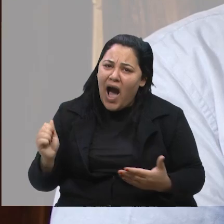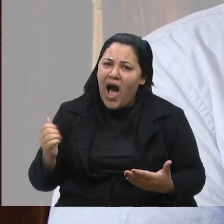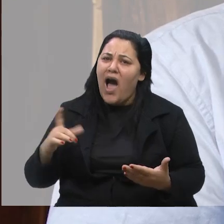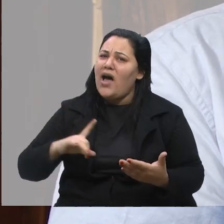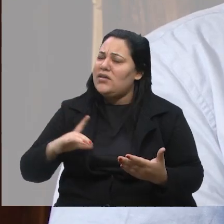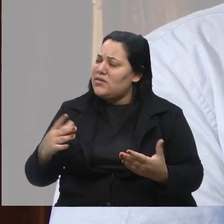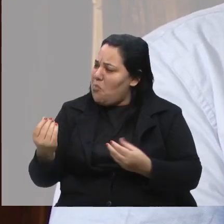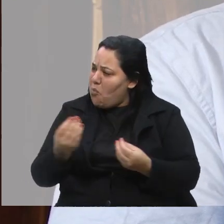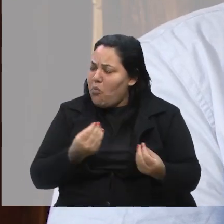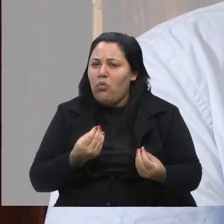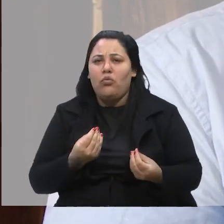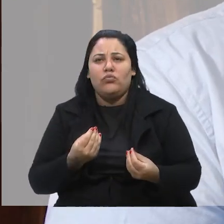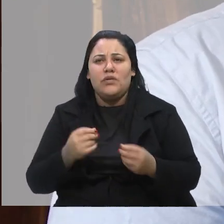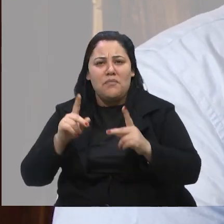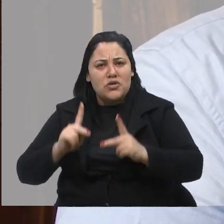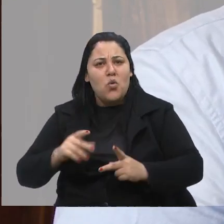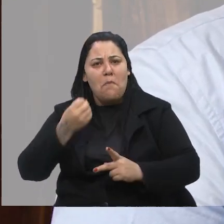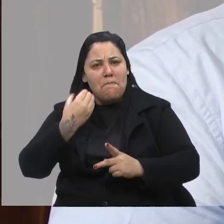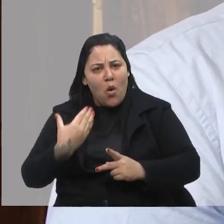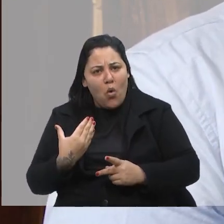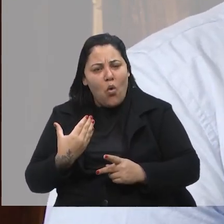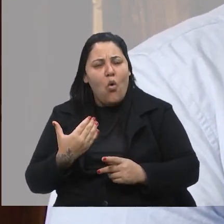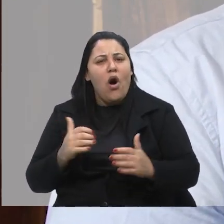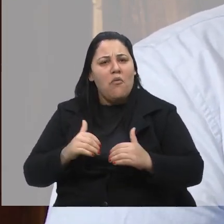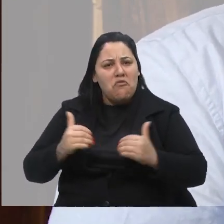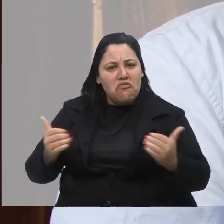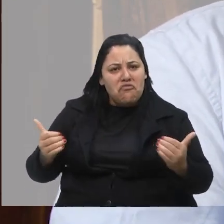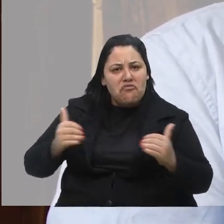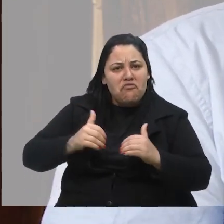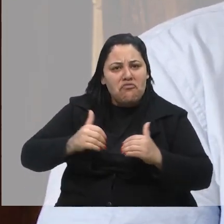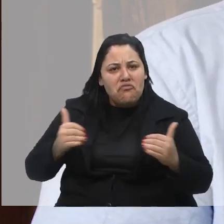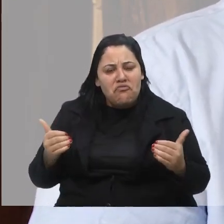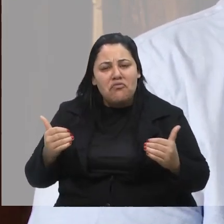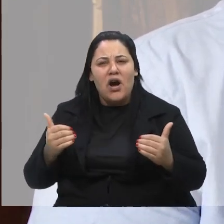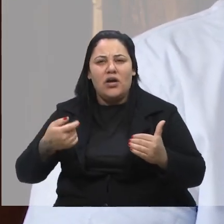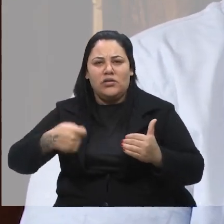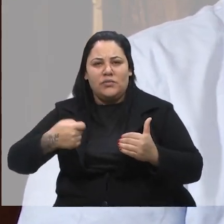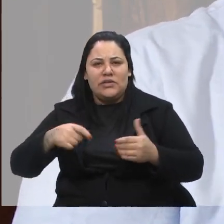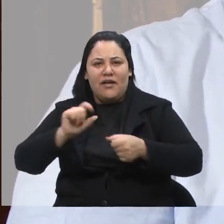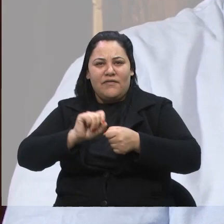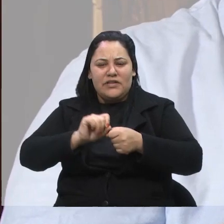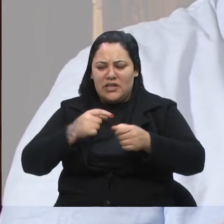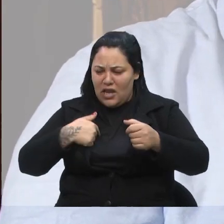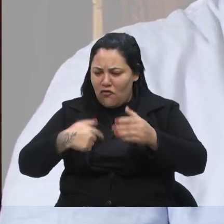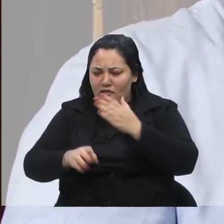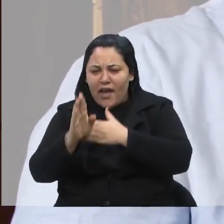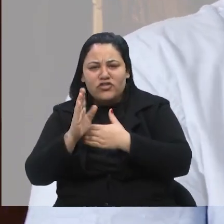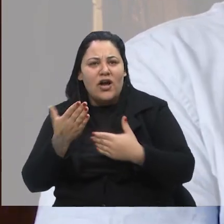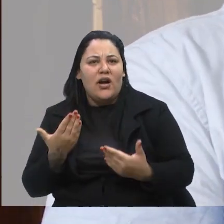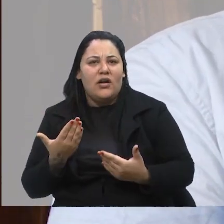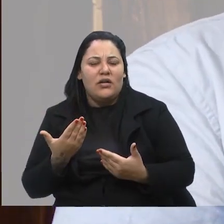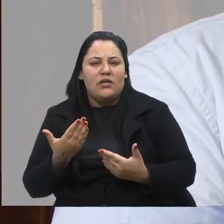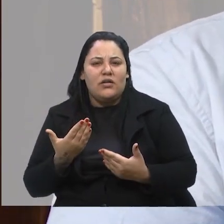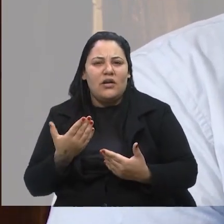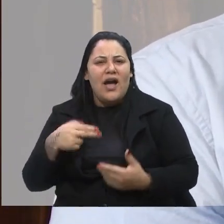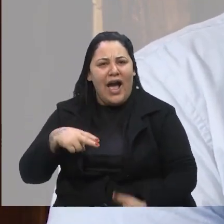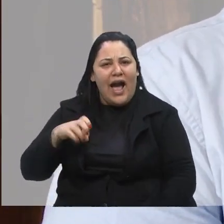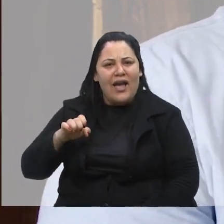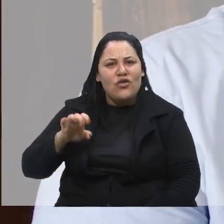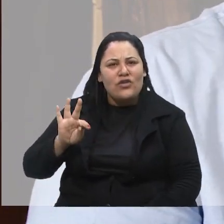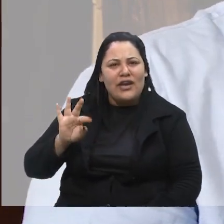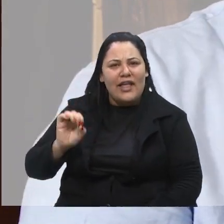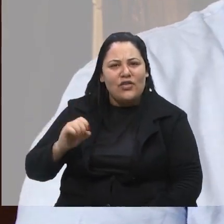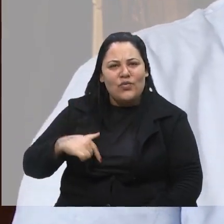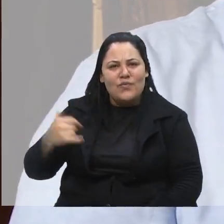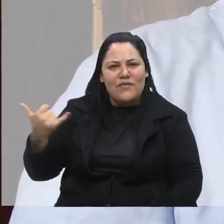gente boas aqui tocando também, né? Eu não precisava fazer esse deslocamento e tal. Aí ele me falou uma coisa que nunca me